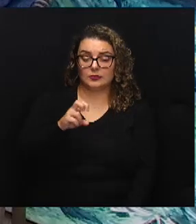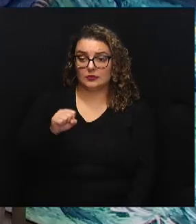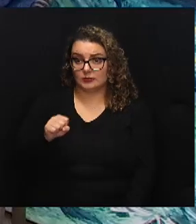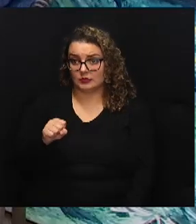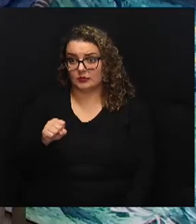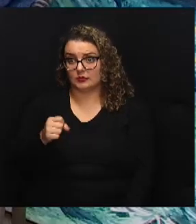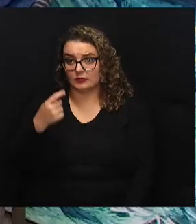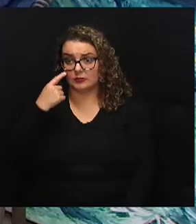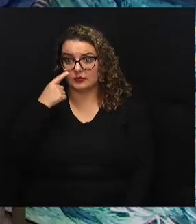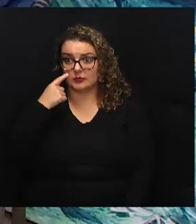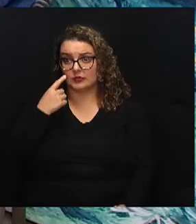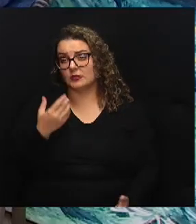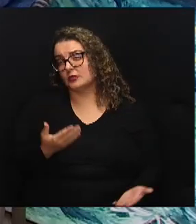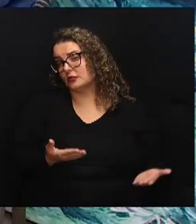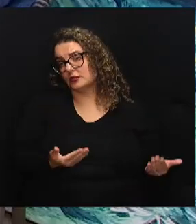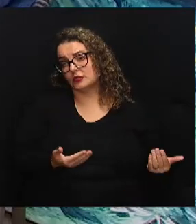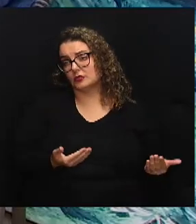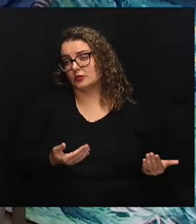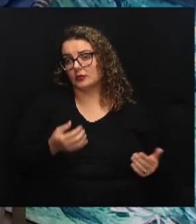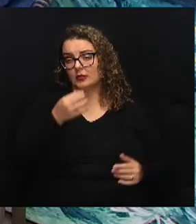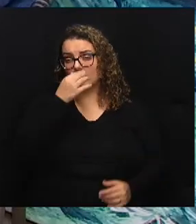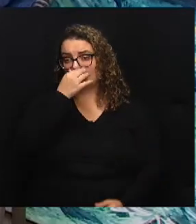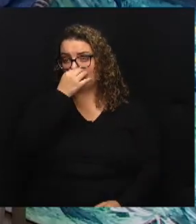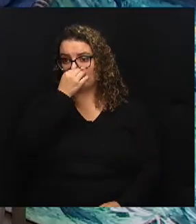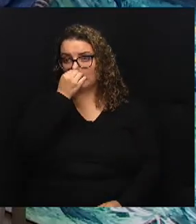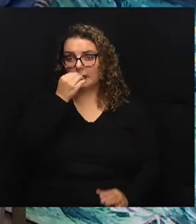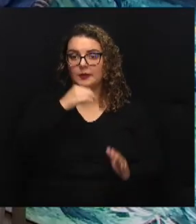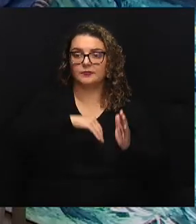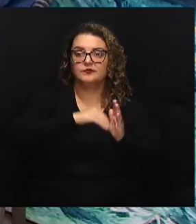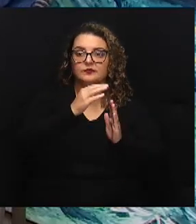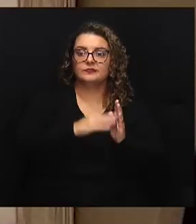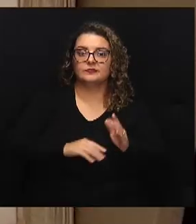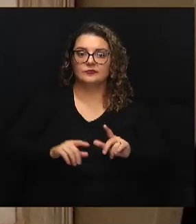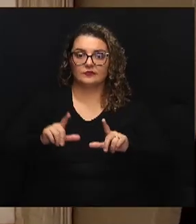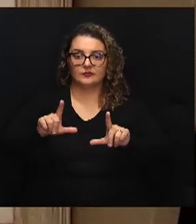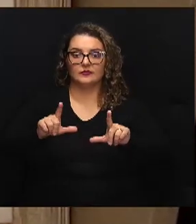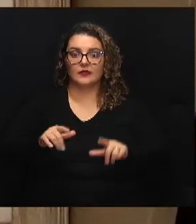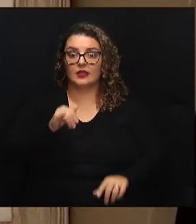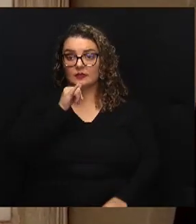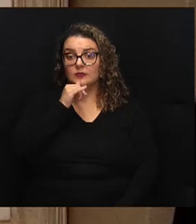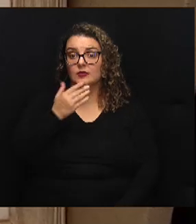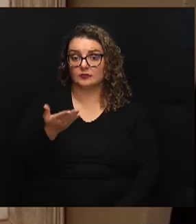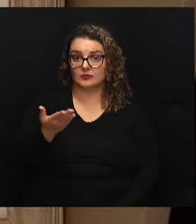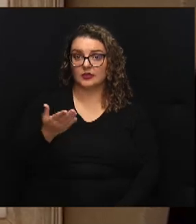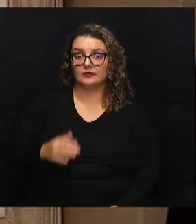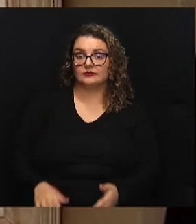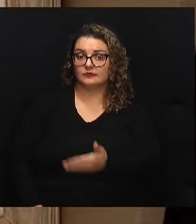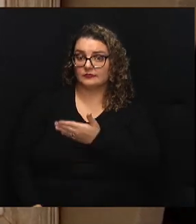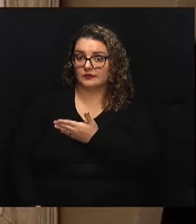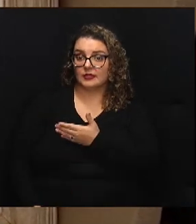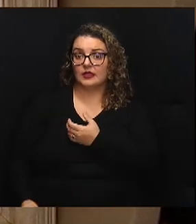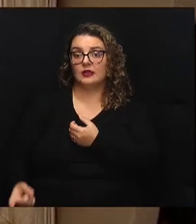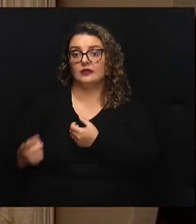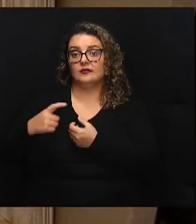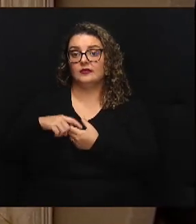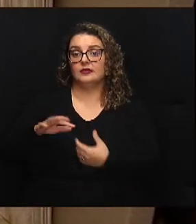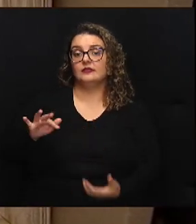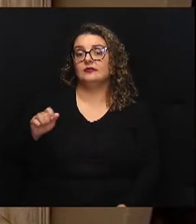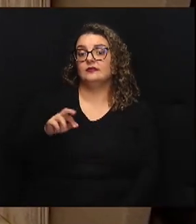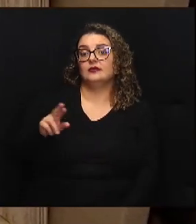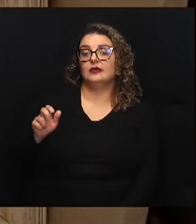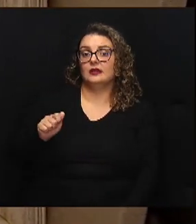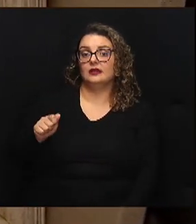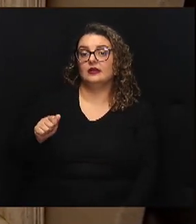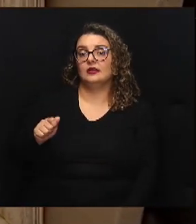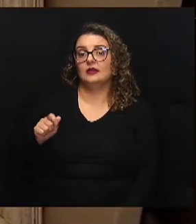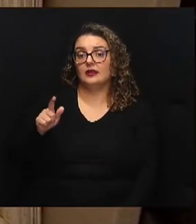eu era muito jovem, eu pintei aquele quadro, por exemplo, que é a Volta da Farra, que é um